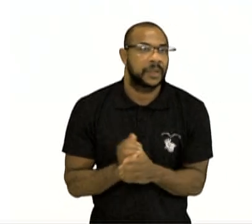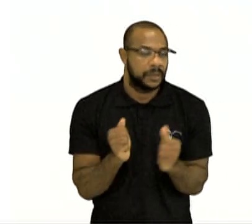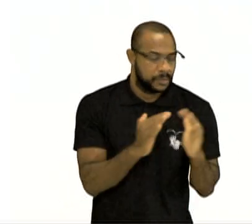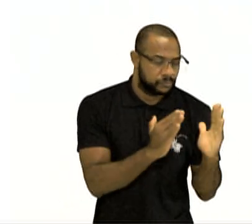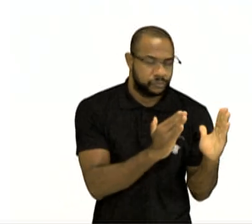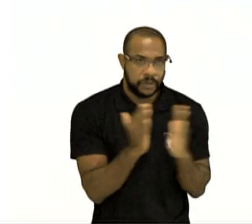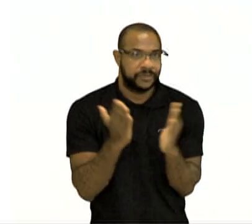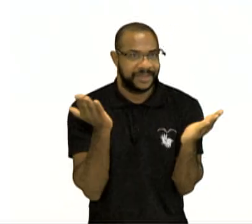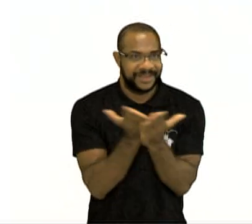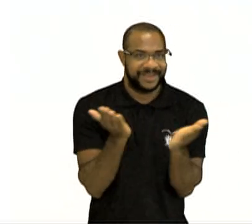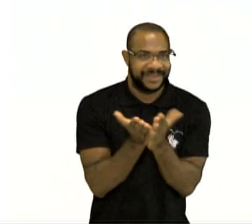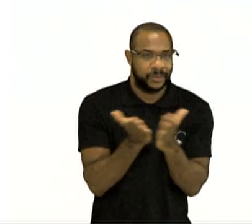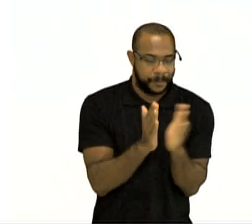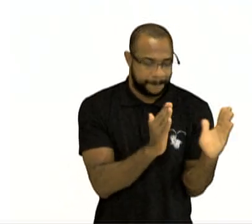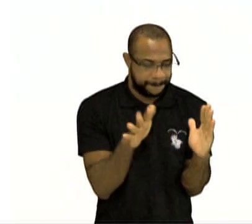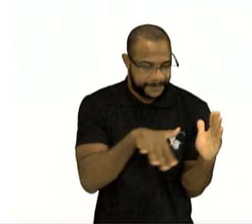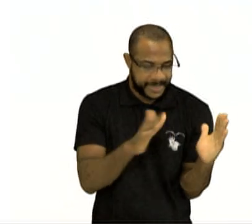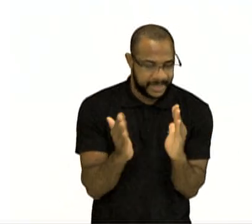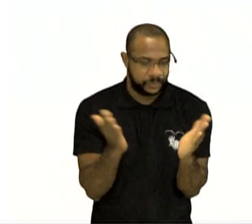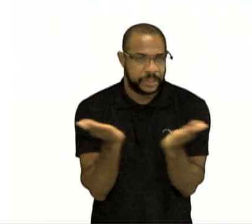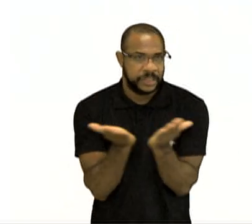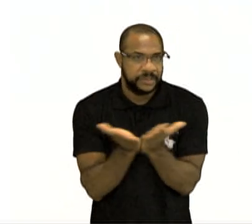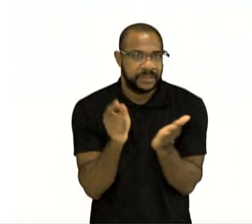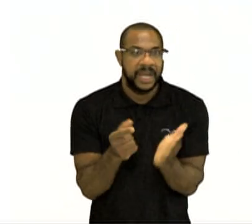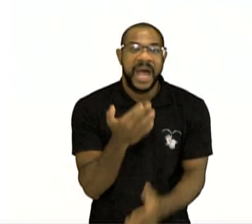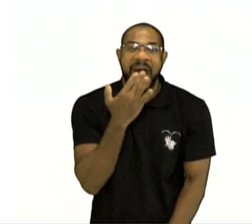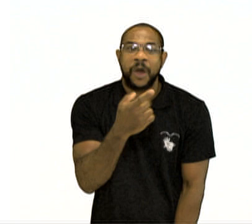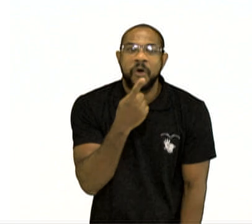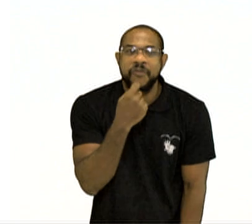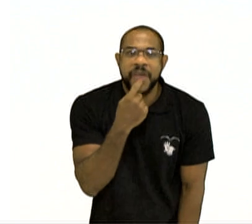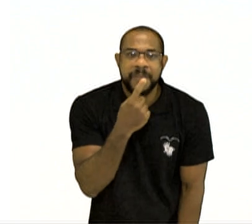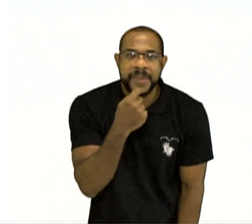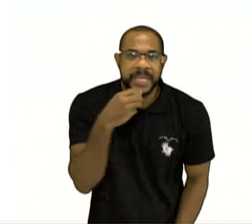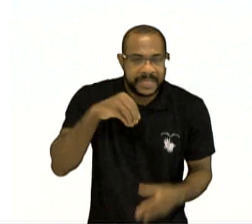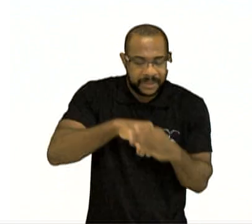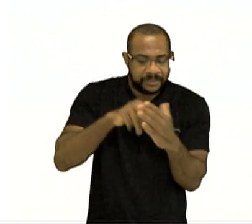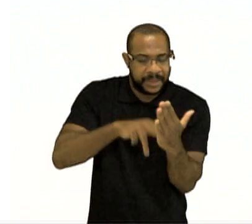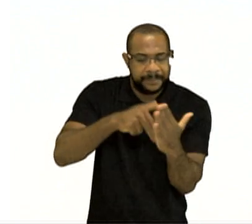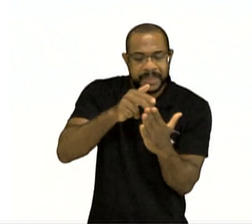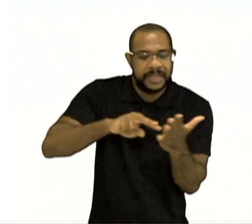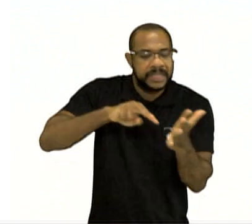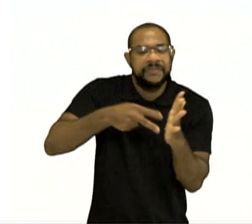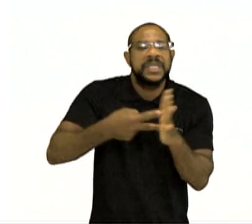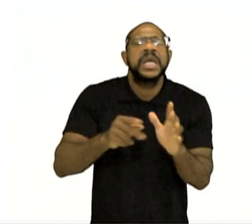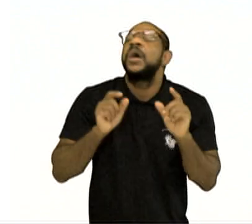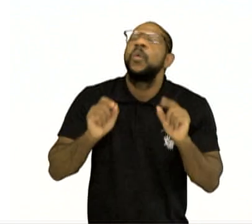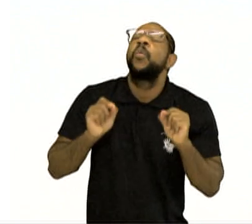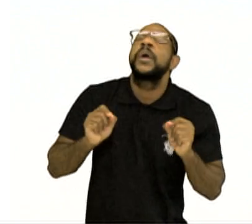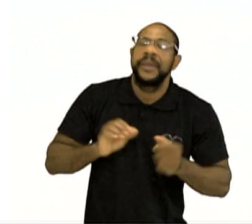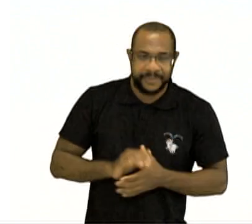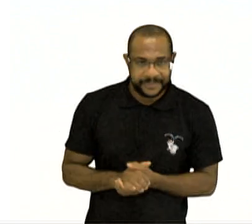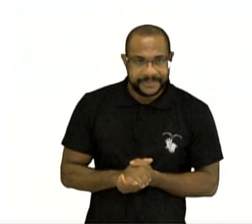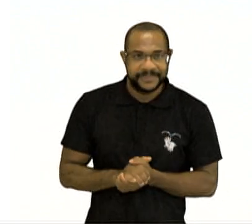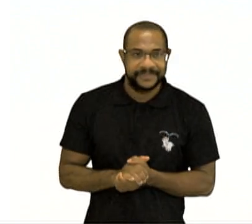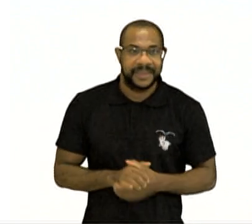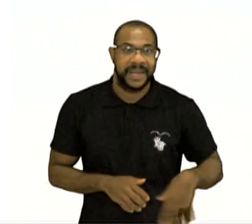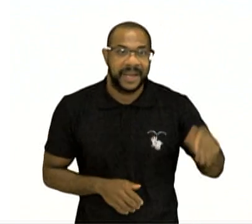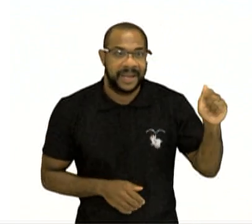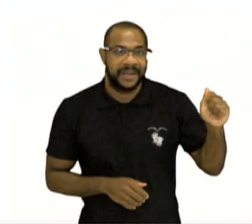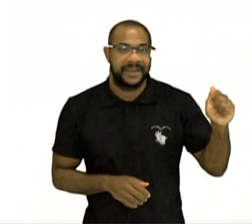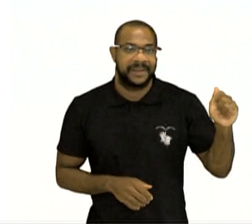Durante a era cristã, a cor vermelha na pintura simbolizava o quê? Letra